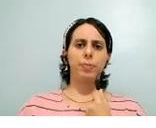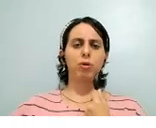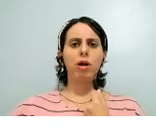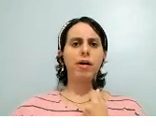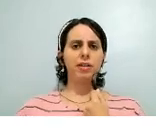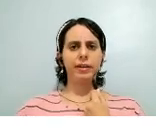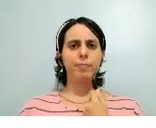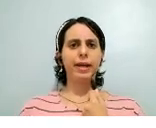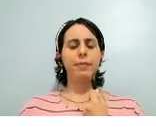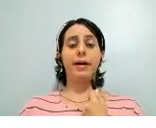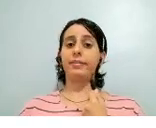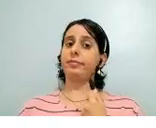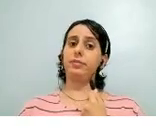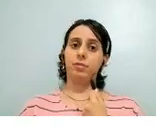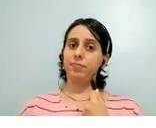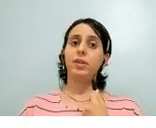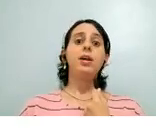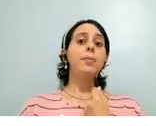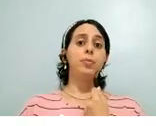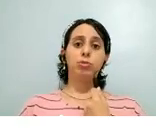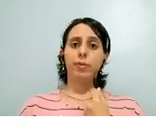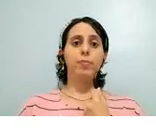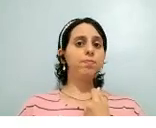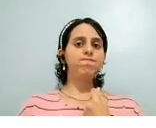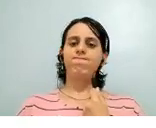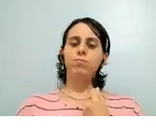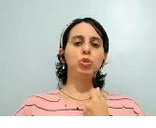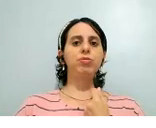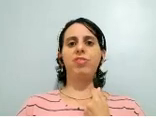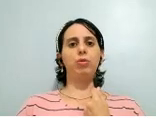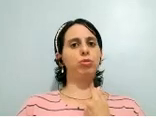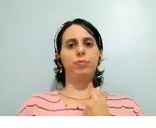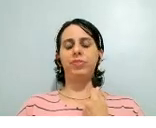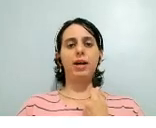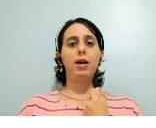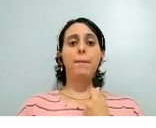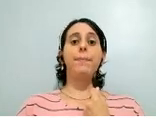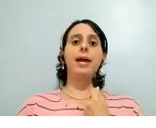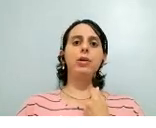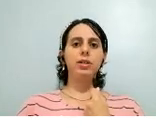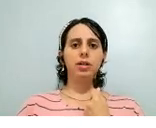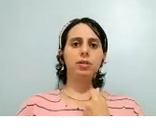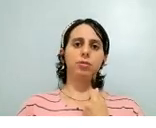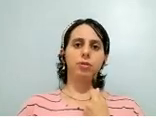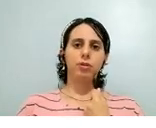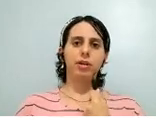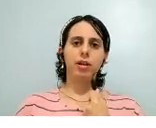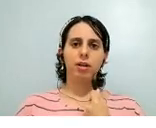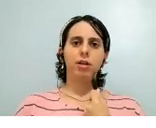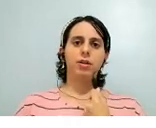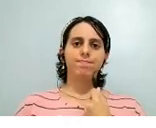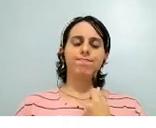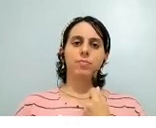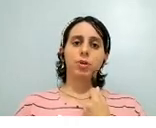mundo já pegou, agora ninguém pega mais. Não, isso é muito falso, tá? Belo engano,